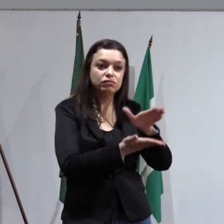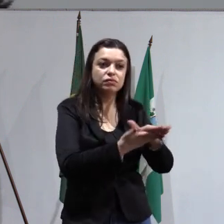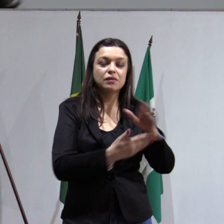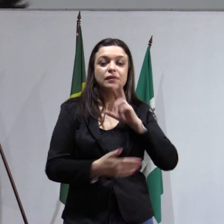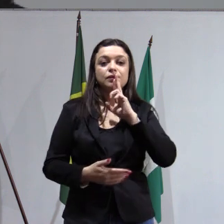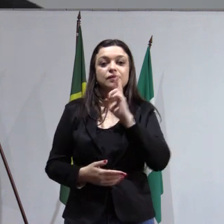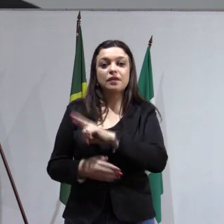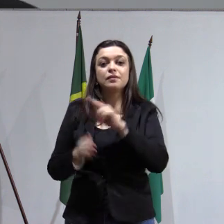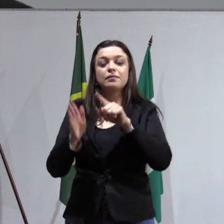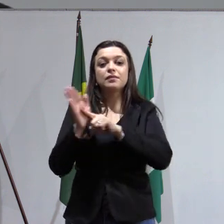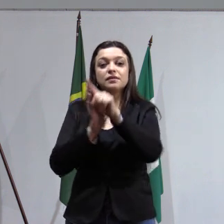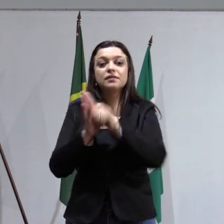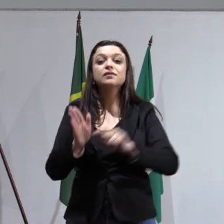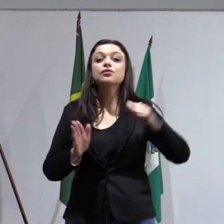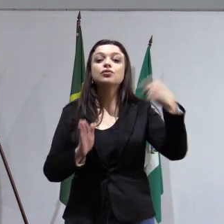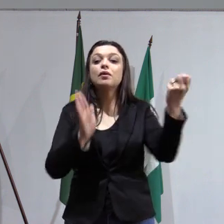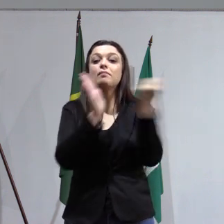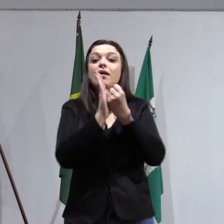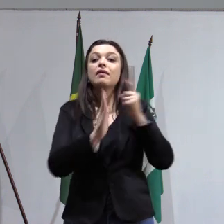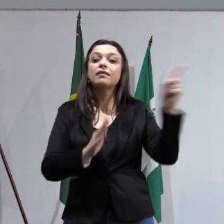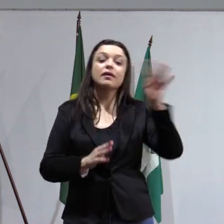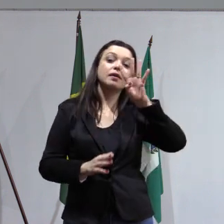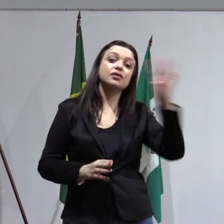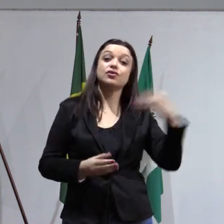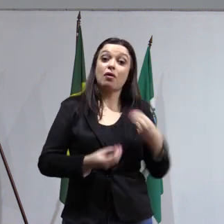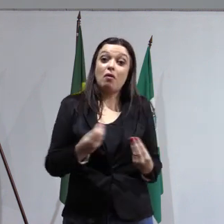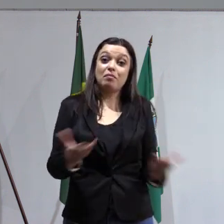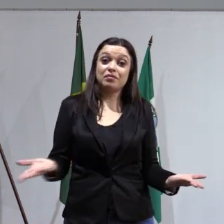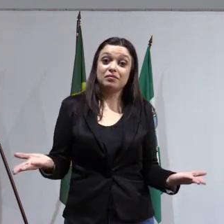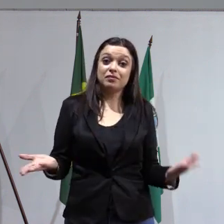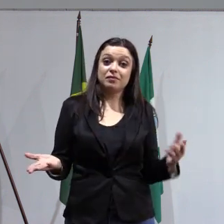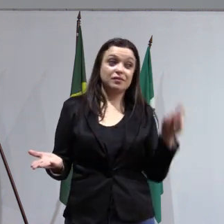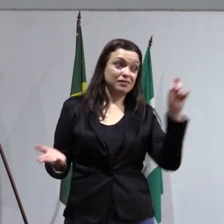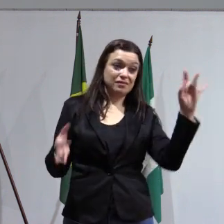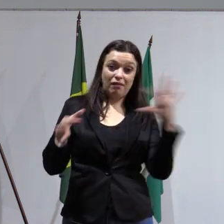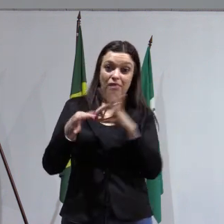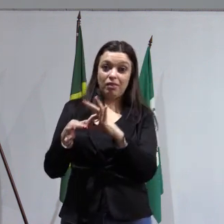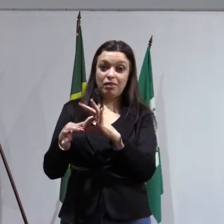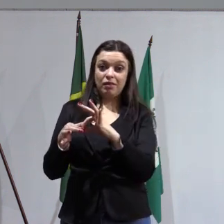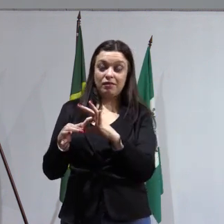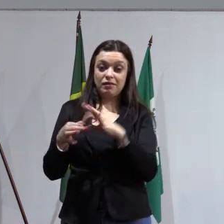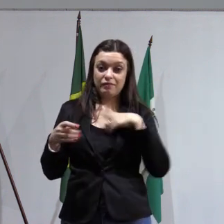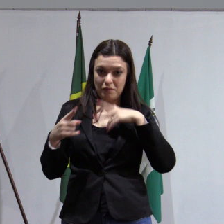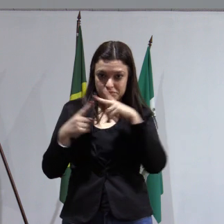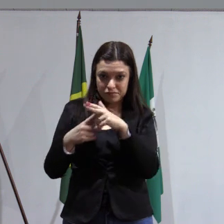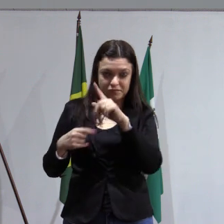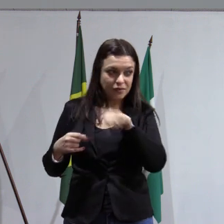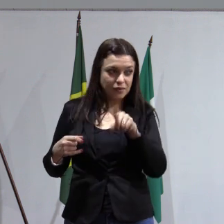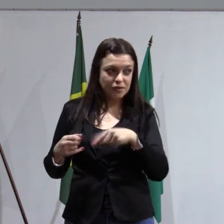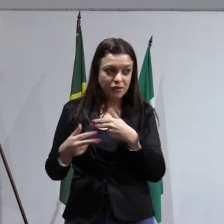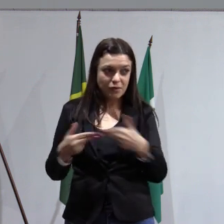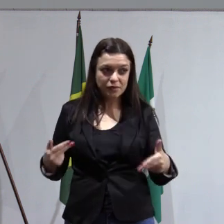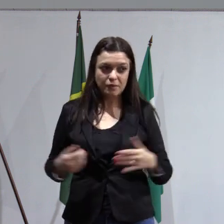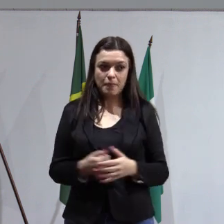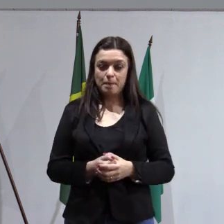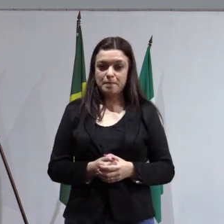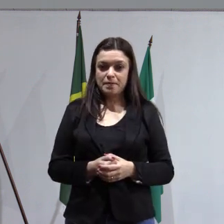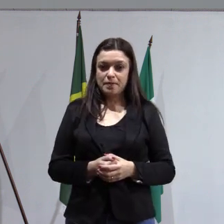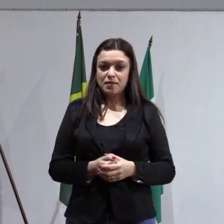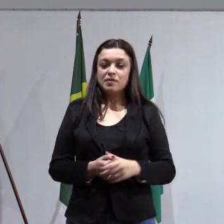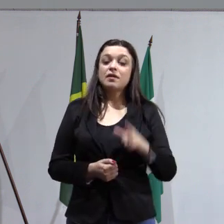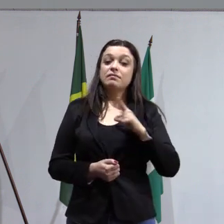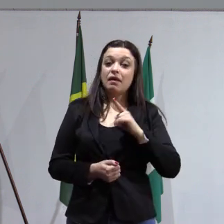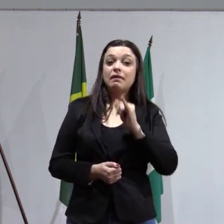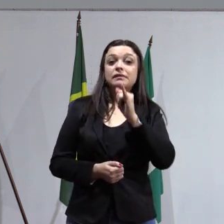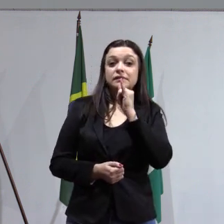estabeleçam críticas a essas marcas? De que forma isso fere a autonomia das pesquisas universitárias? Nós temos exemplos no mundo inteiro de casos